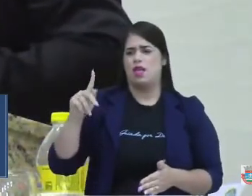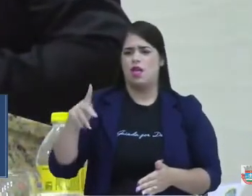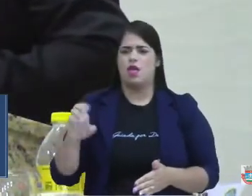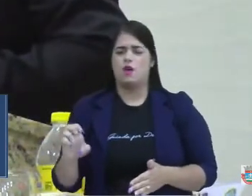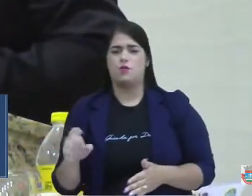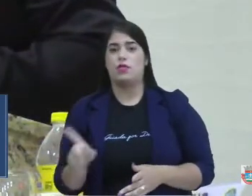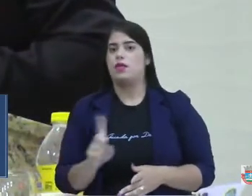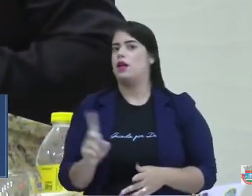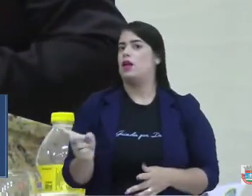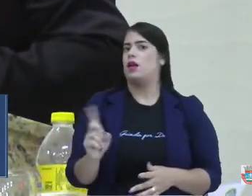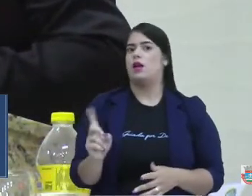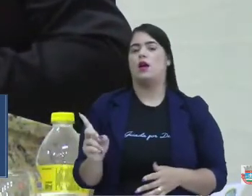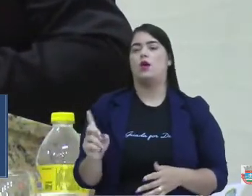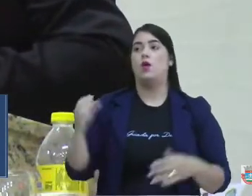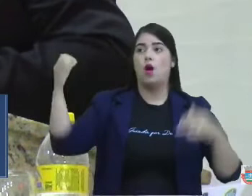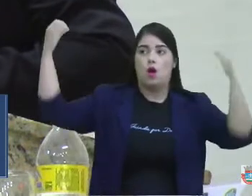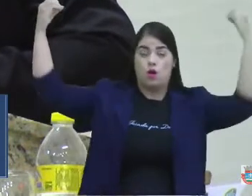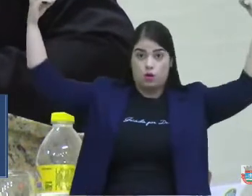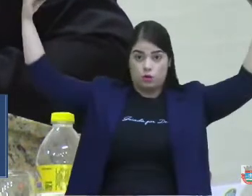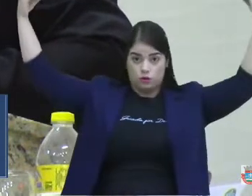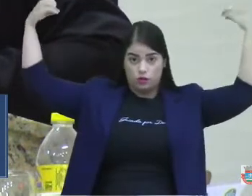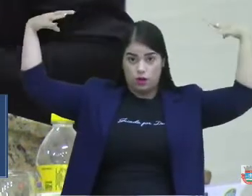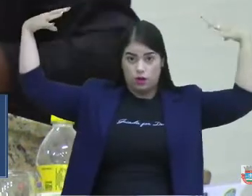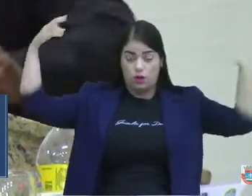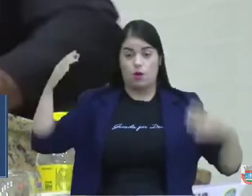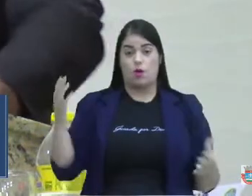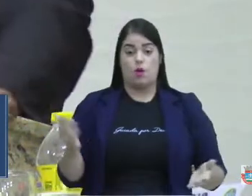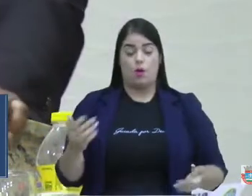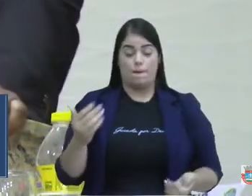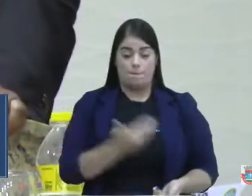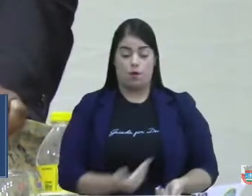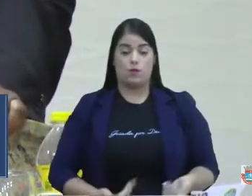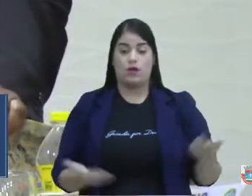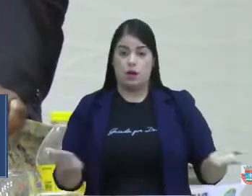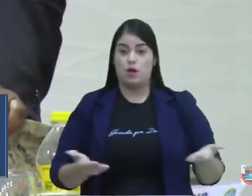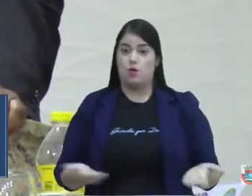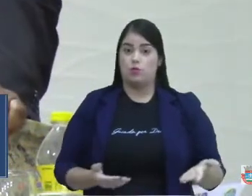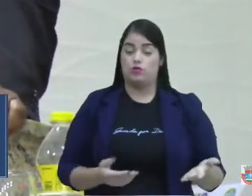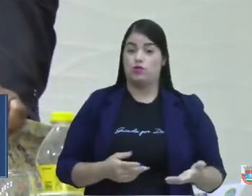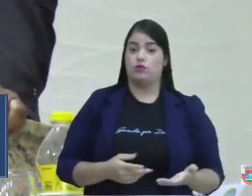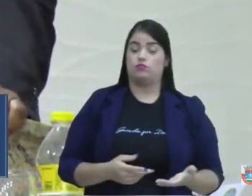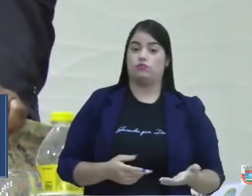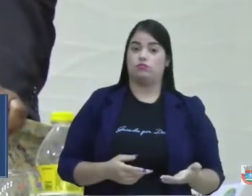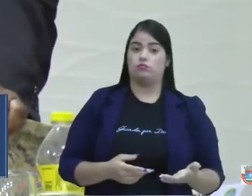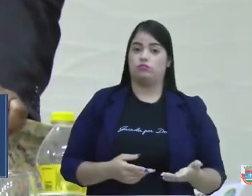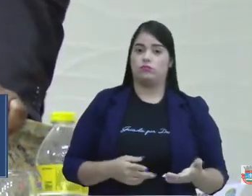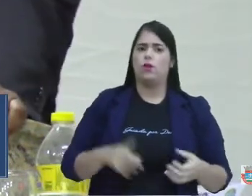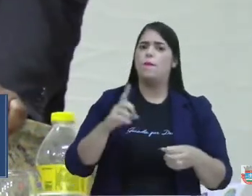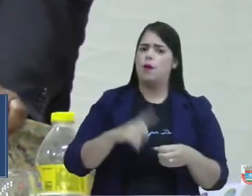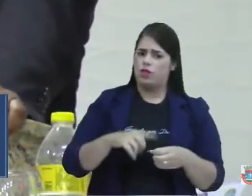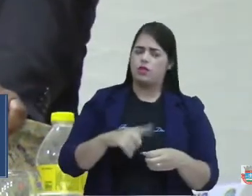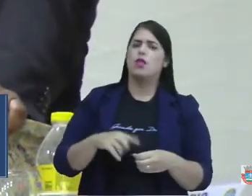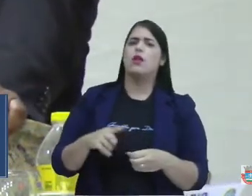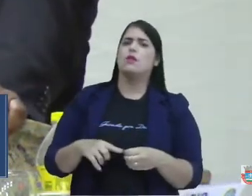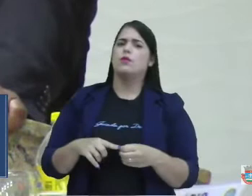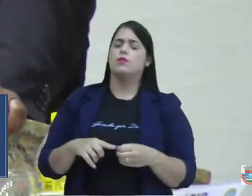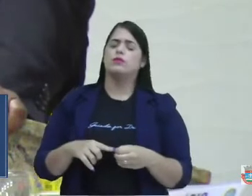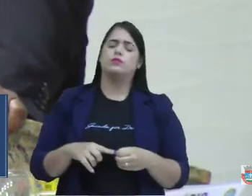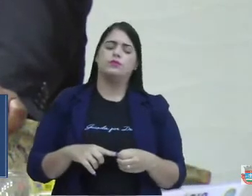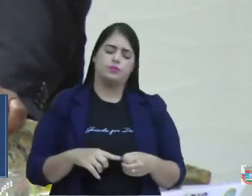pública hoje depende do município. O município é quem faz essa parte,